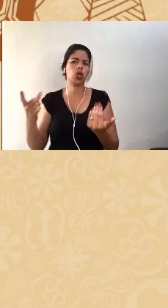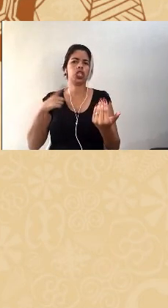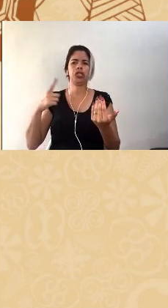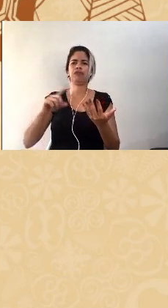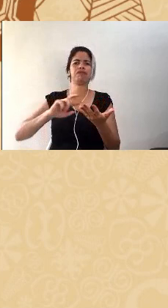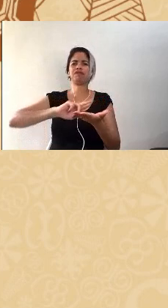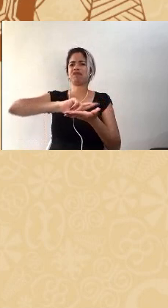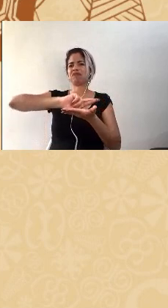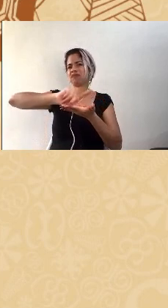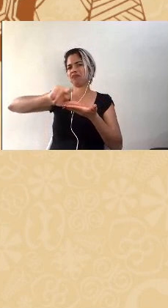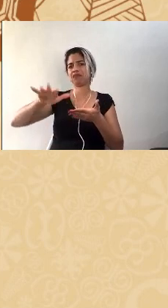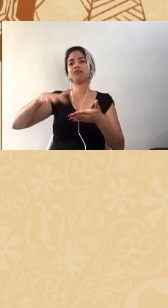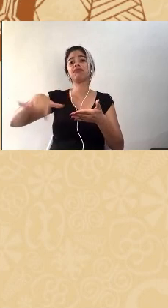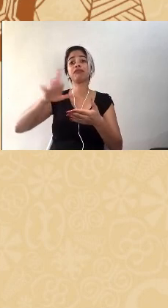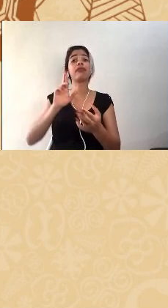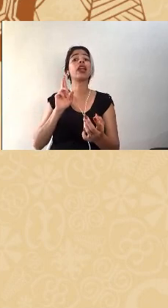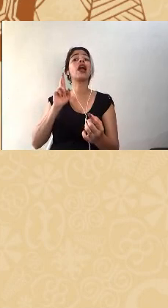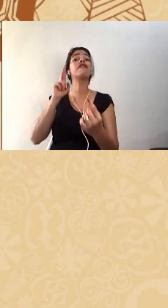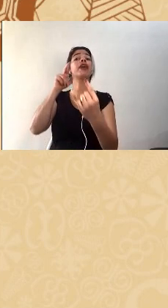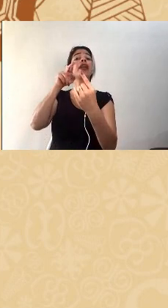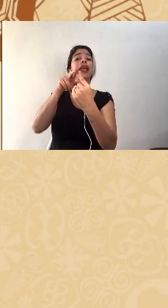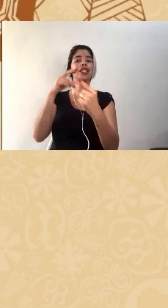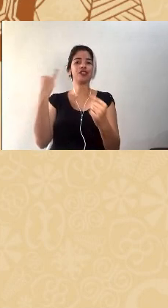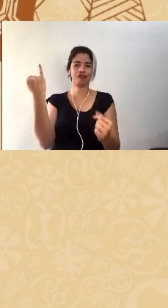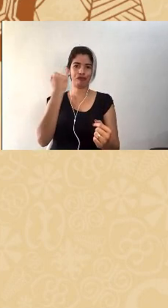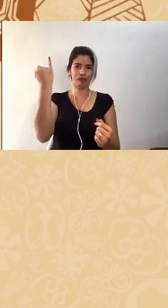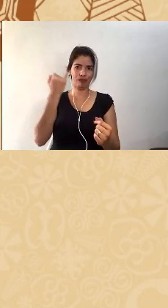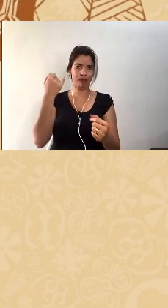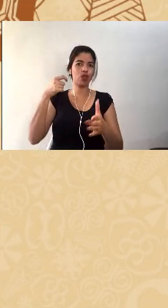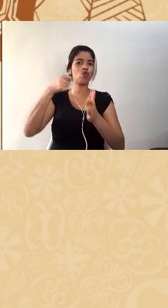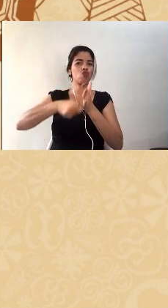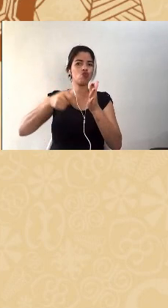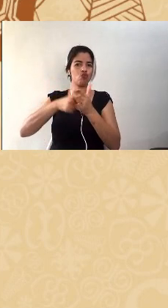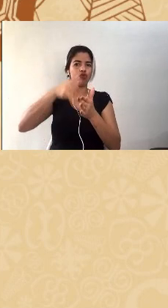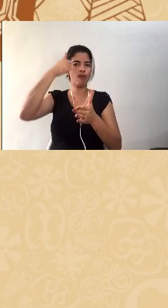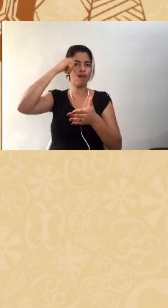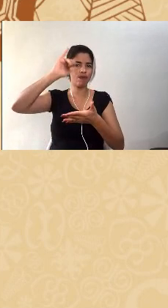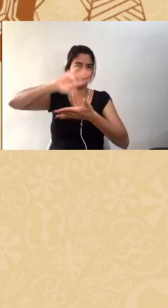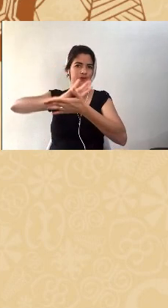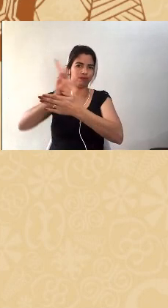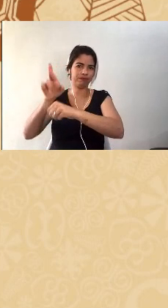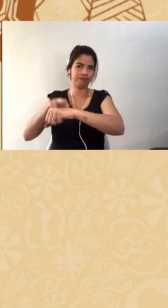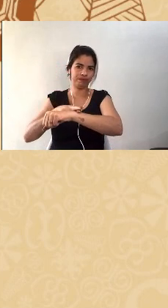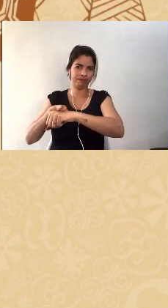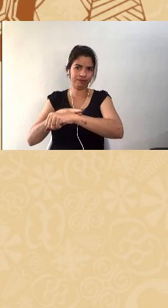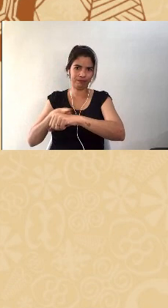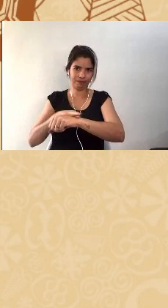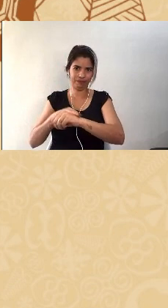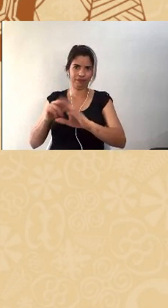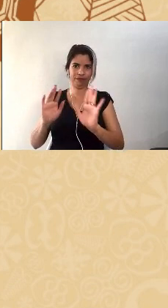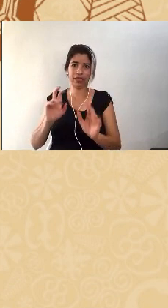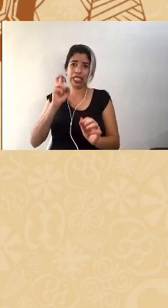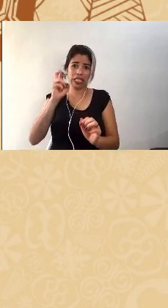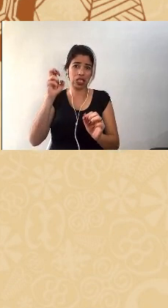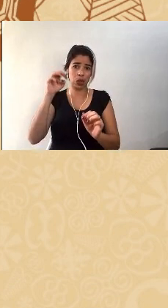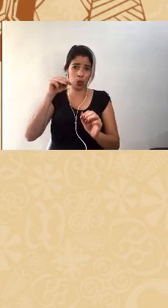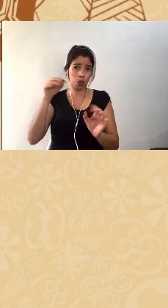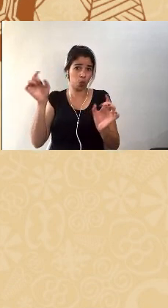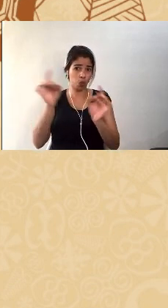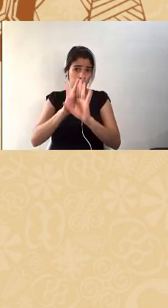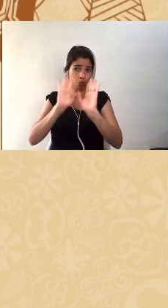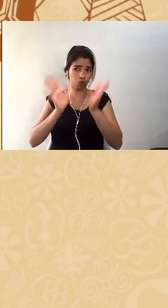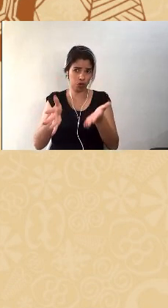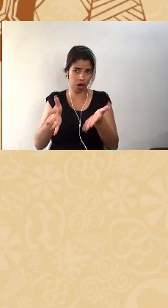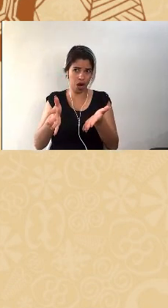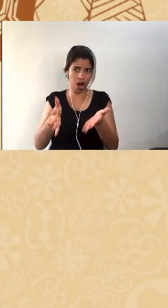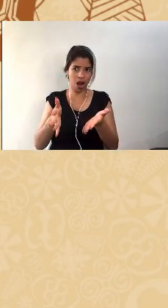Que também são referências importantes aí na luta antirracista. Acho que mais 5 minutos eu termino. Eliane, como estamos?